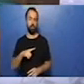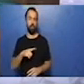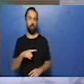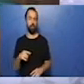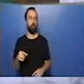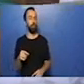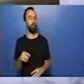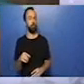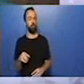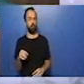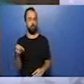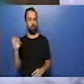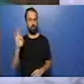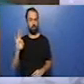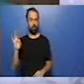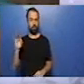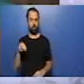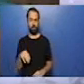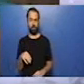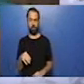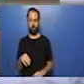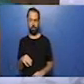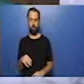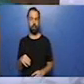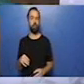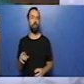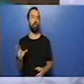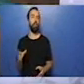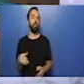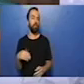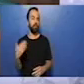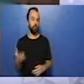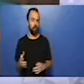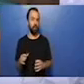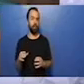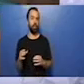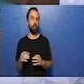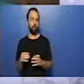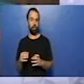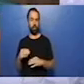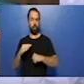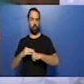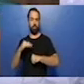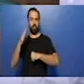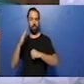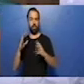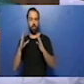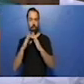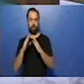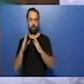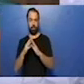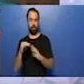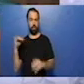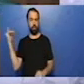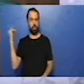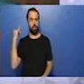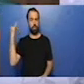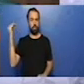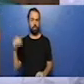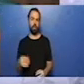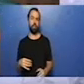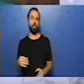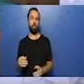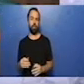pau a pique. Então, a melhoria nas condições de habitação da população é um fator importante. Tratar o